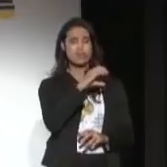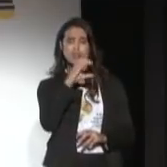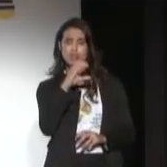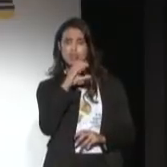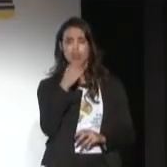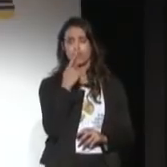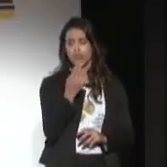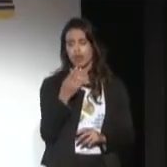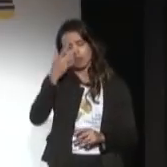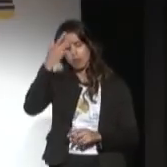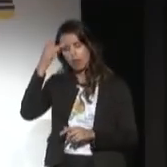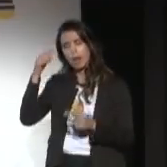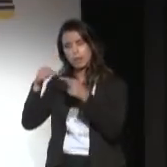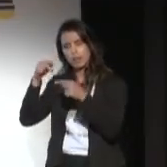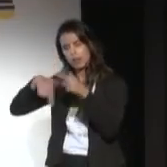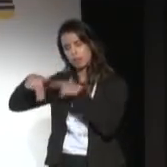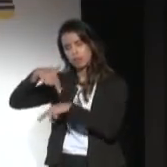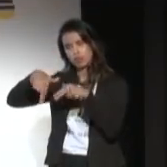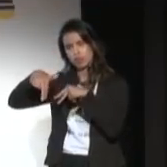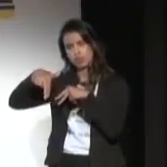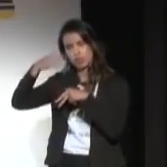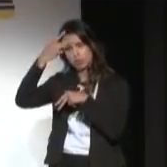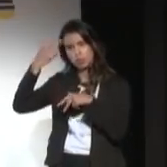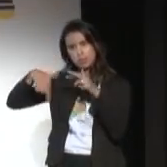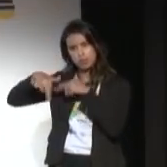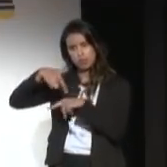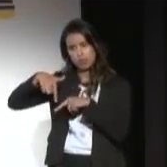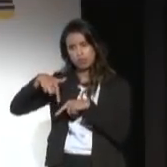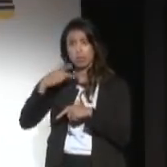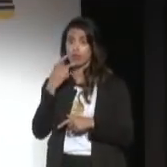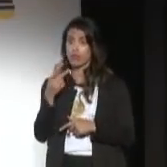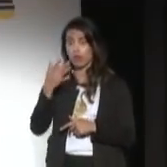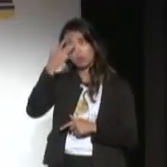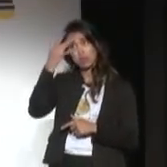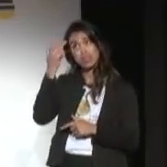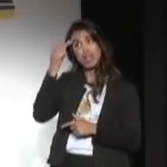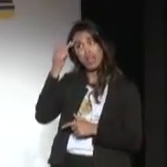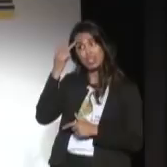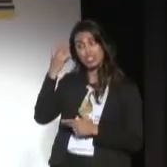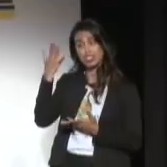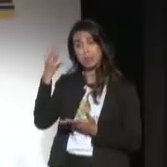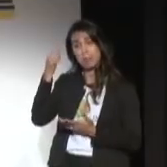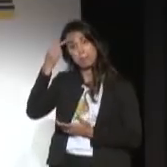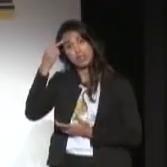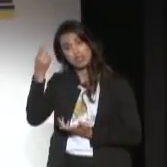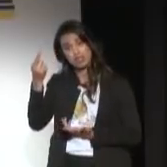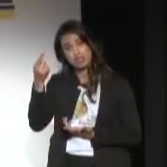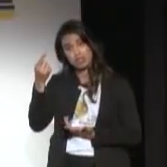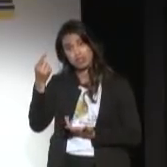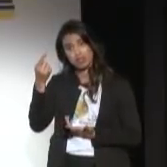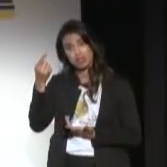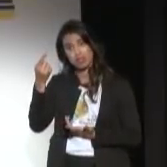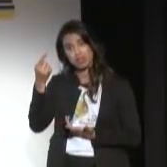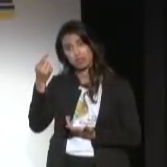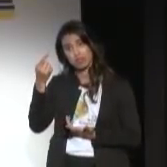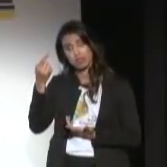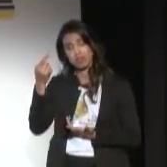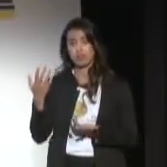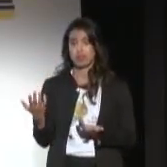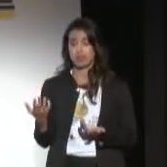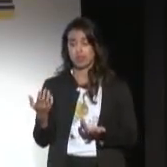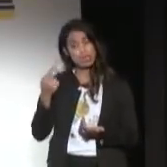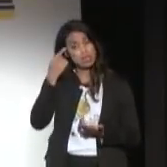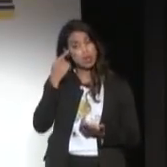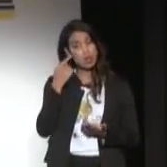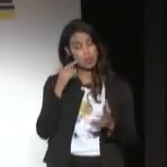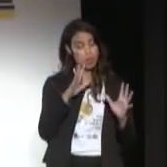de pessoas, mas eu falo de pessoas que sabem, acham que sabem, ou que pensam que sabem. Então, aqui eu fiz um mapeamento de